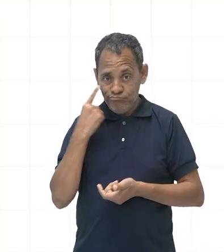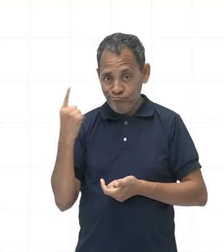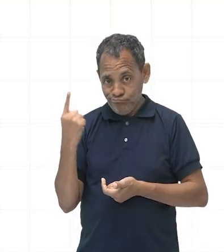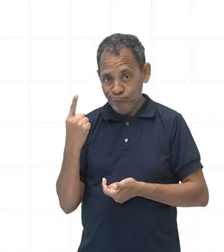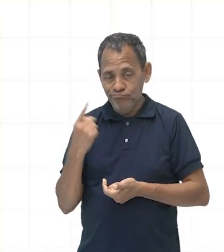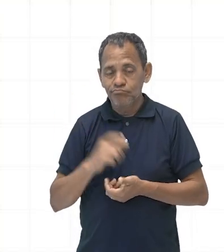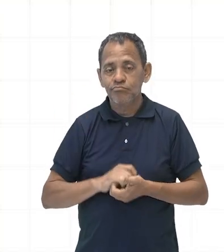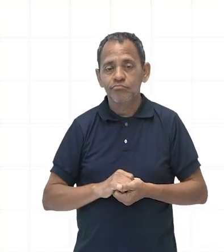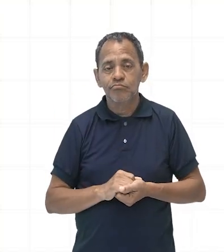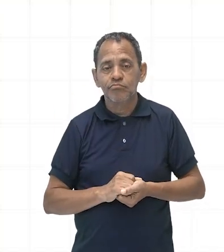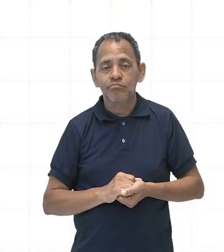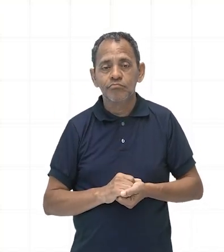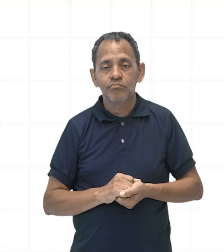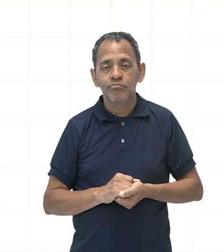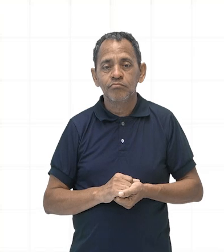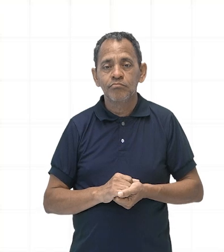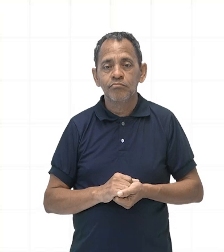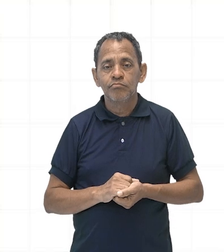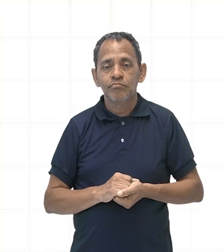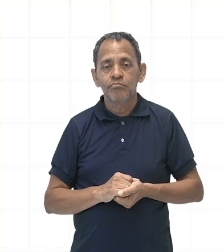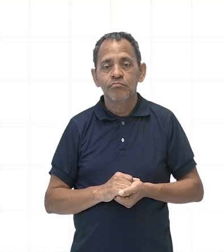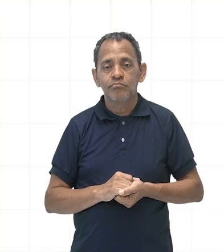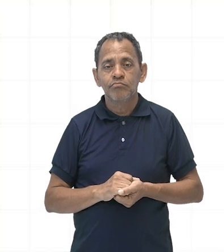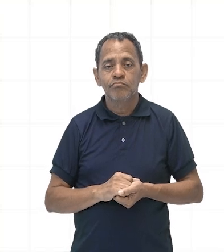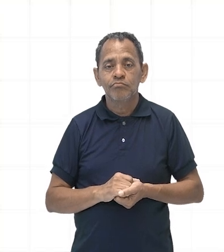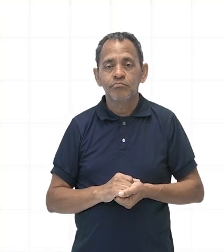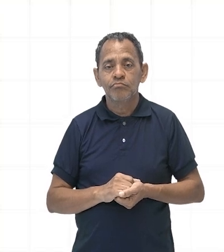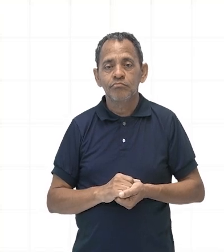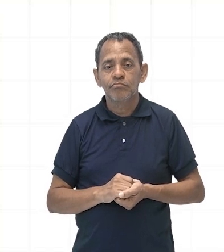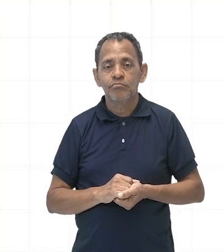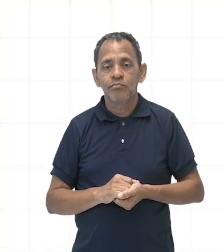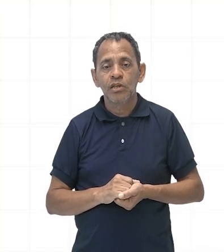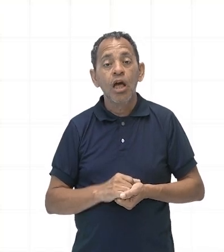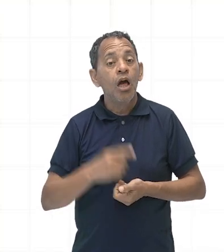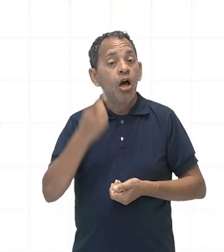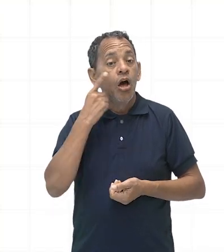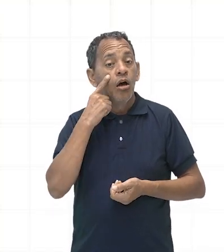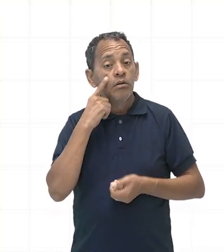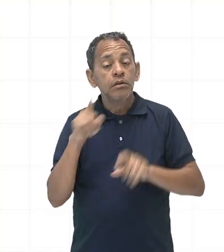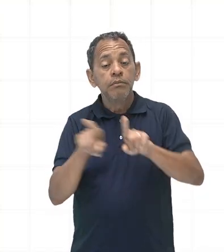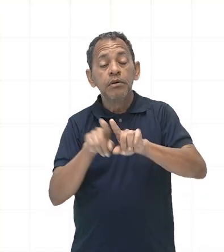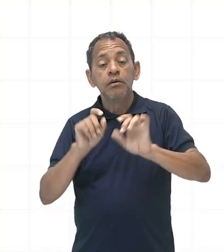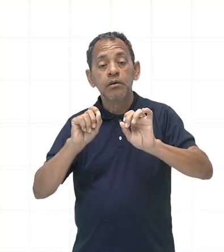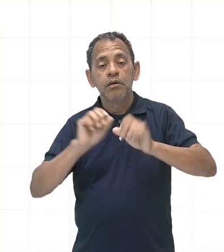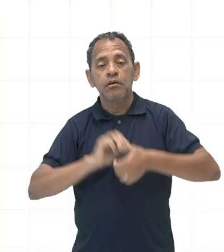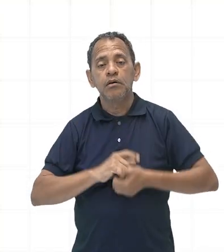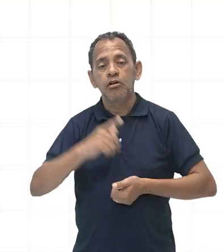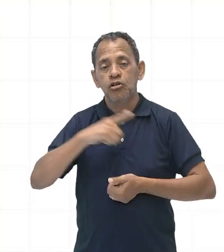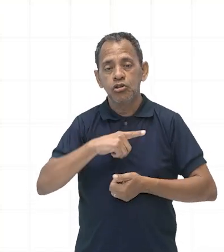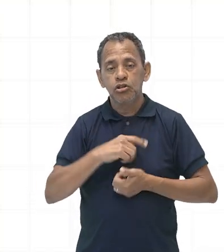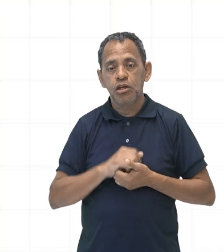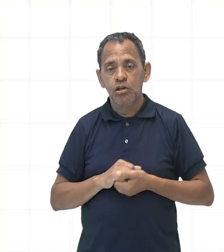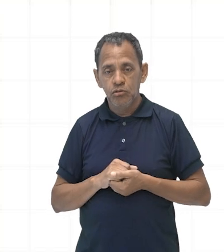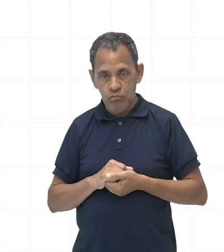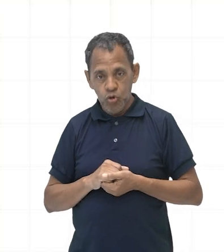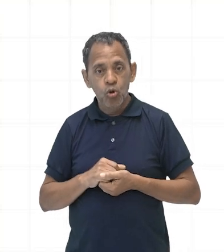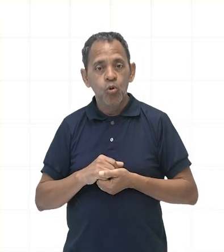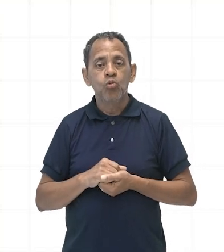bem? Gente, observe o seguinte, que eu tenho um fator comum,